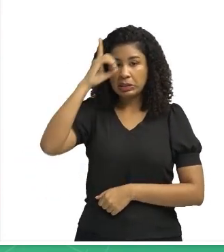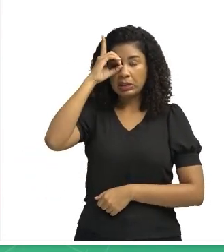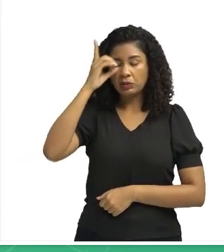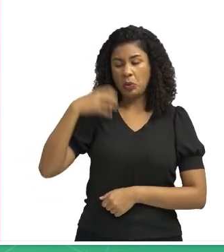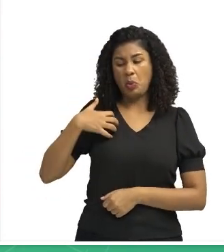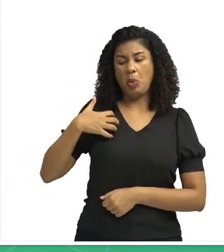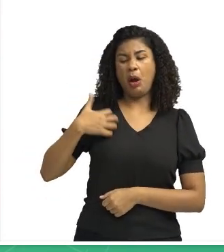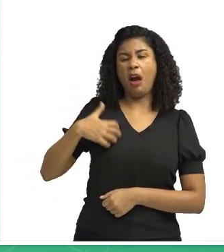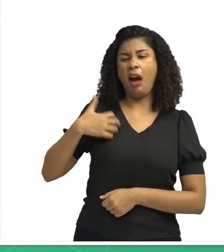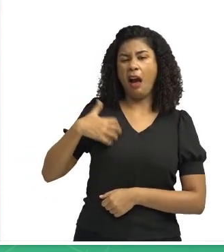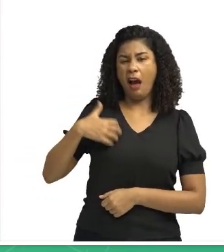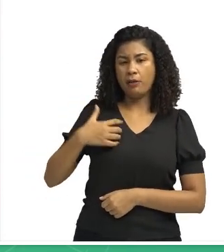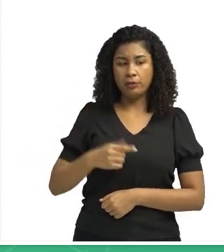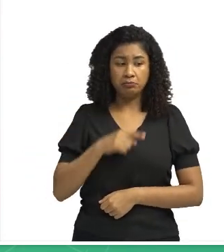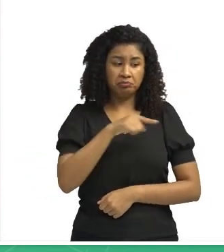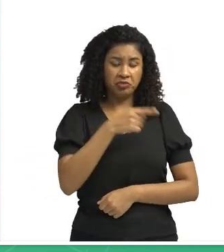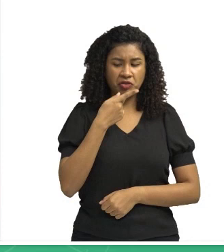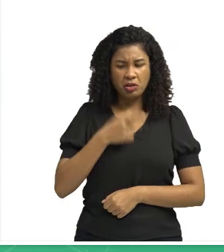teu átomo